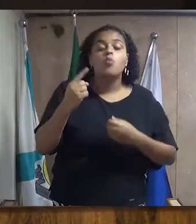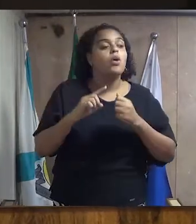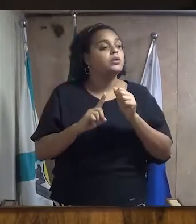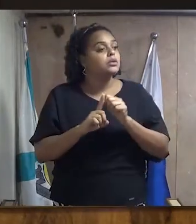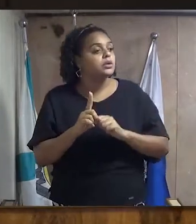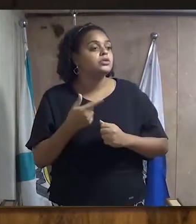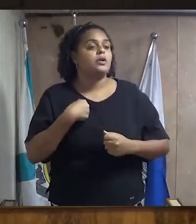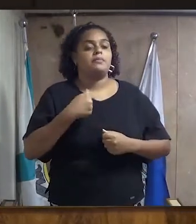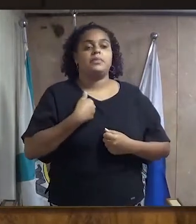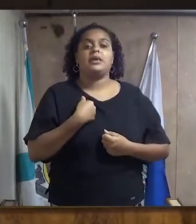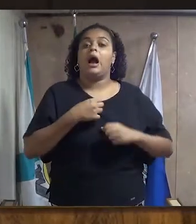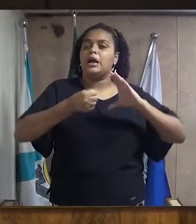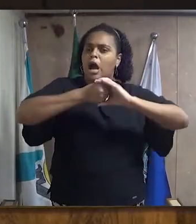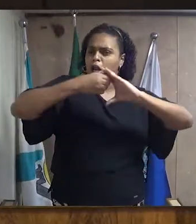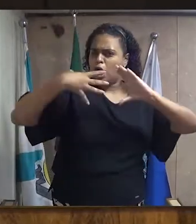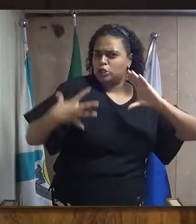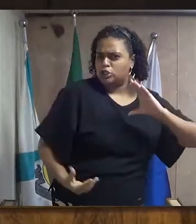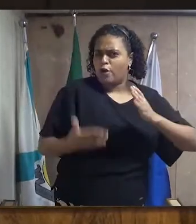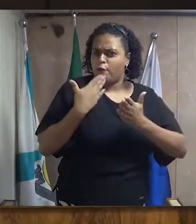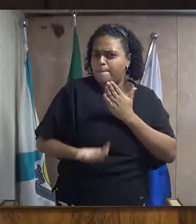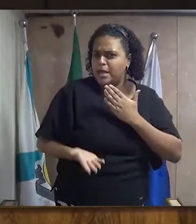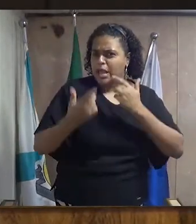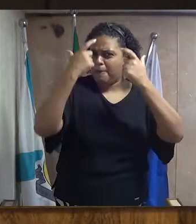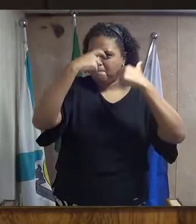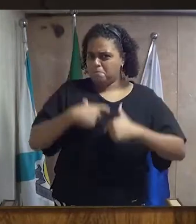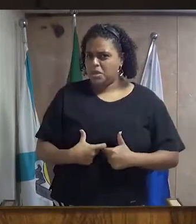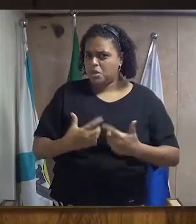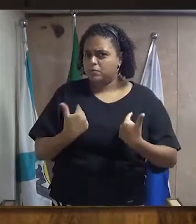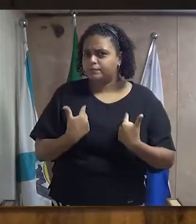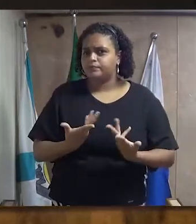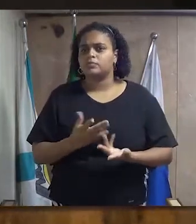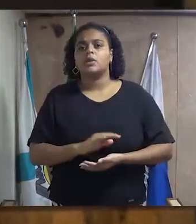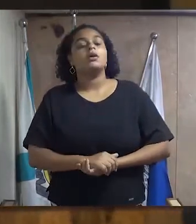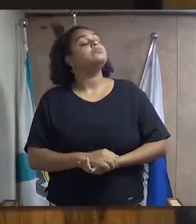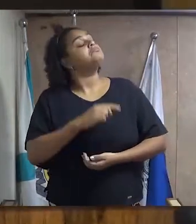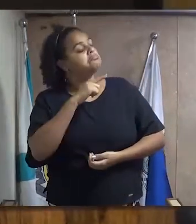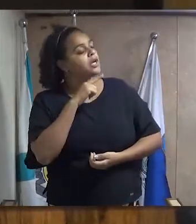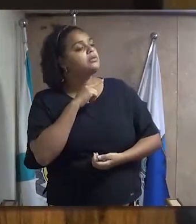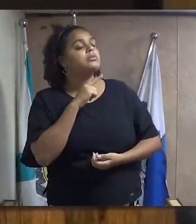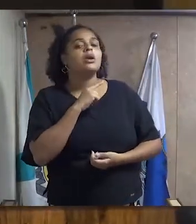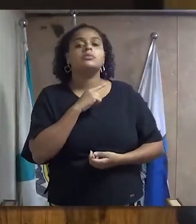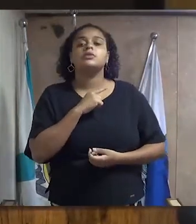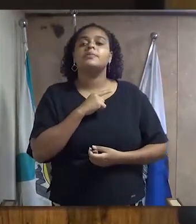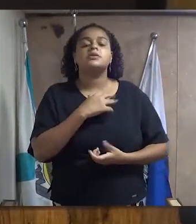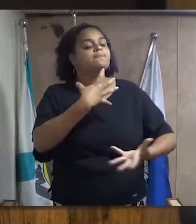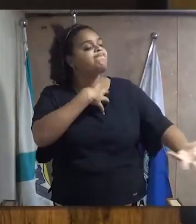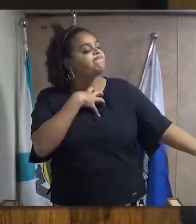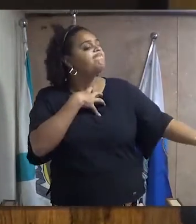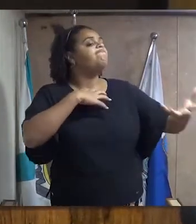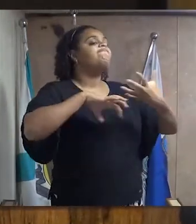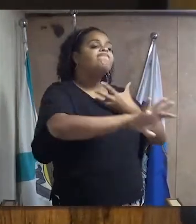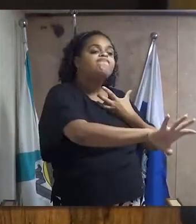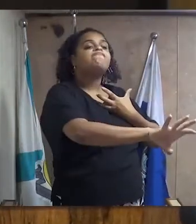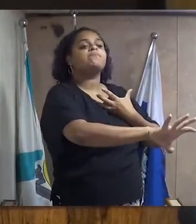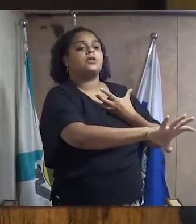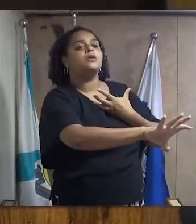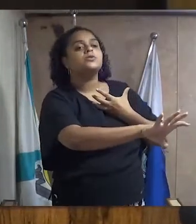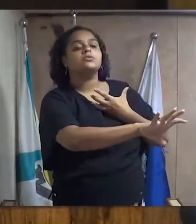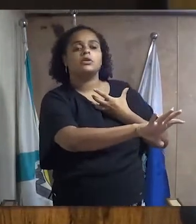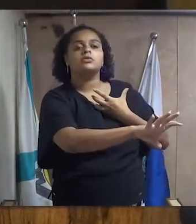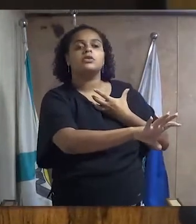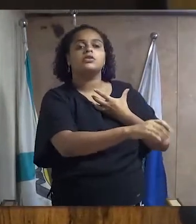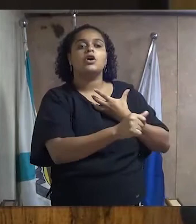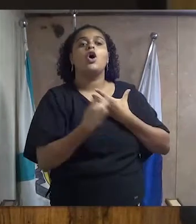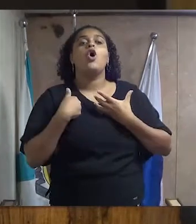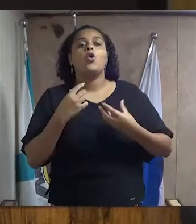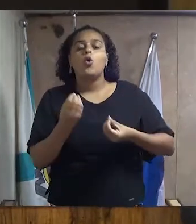de ter minha característica. Eu não vou perder isso. Agora, o que ele tem que ter é a sensibilidade de continuar conduzindo, Leite, da